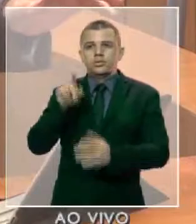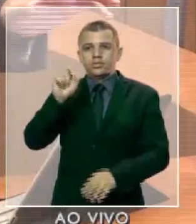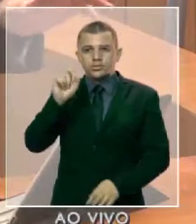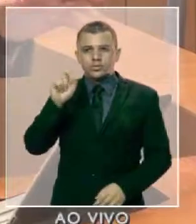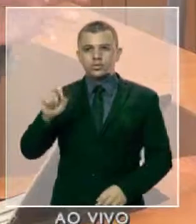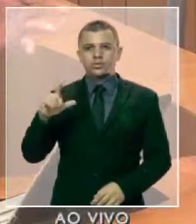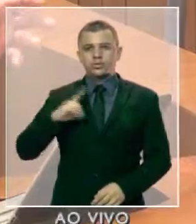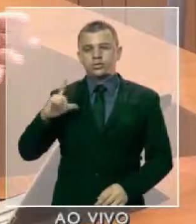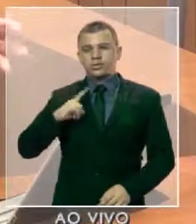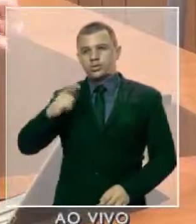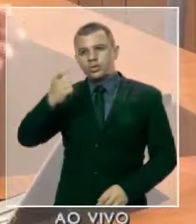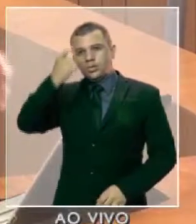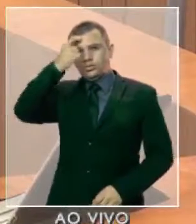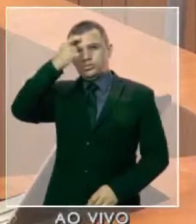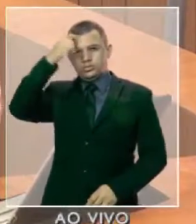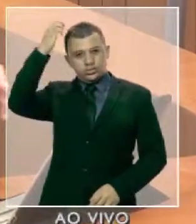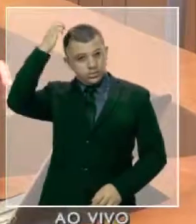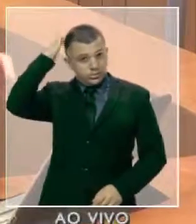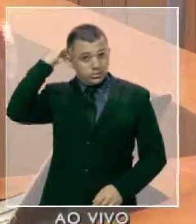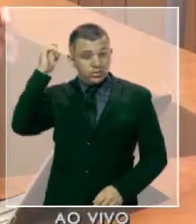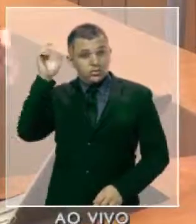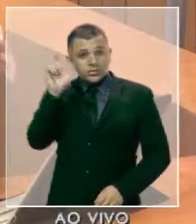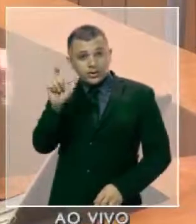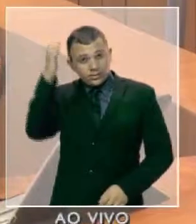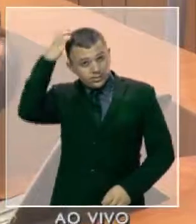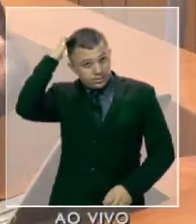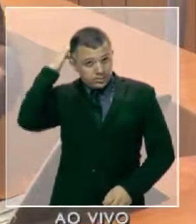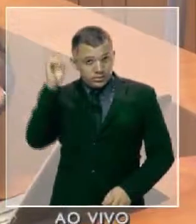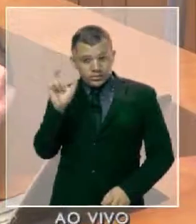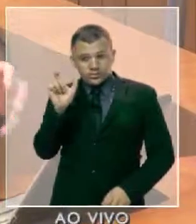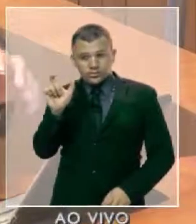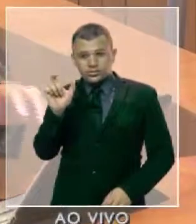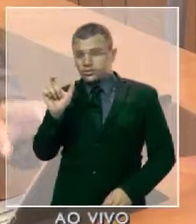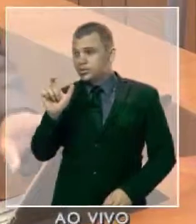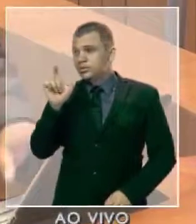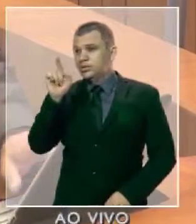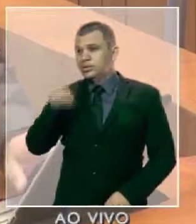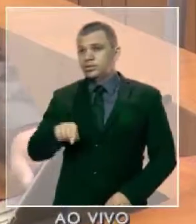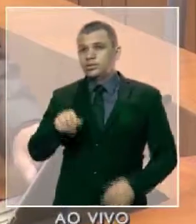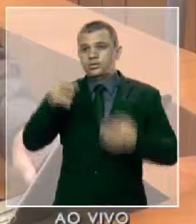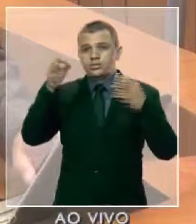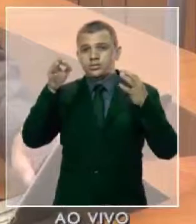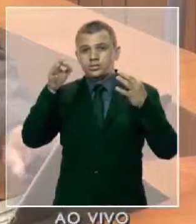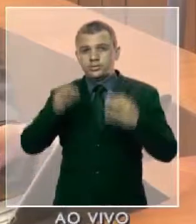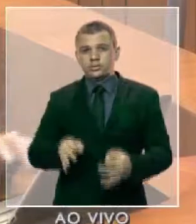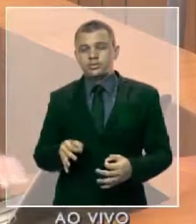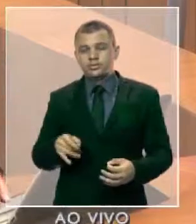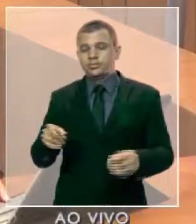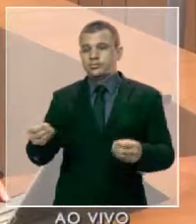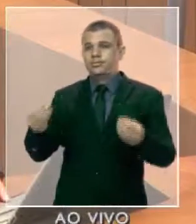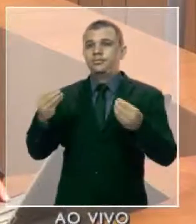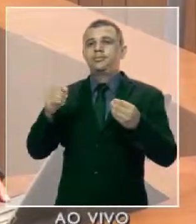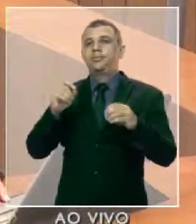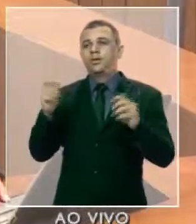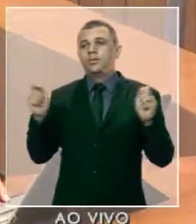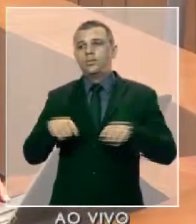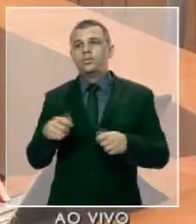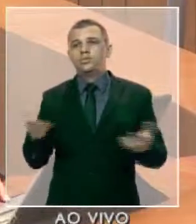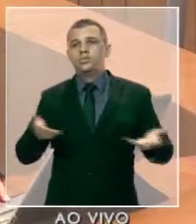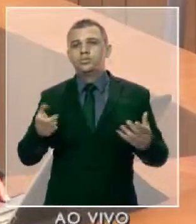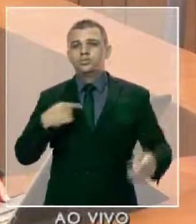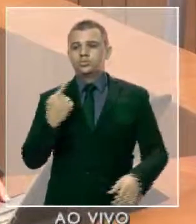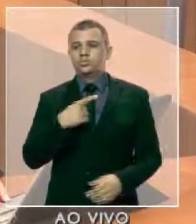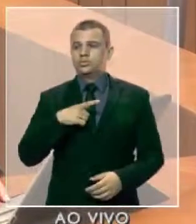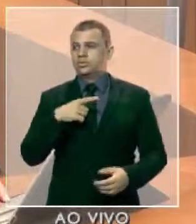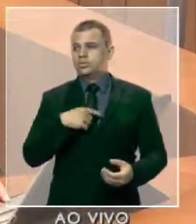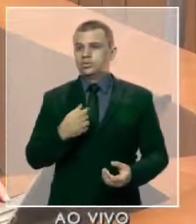consciencialização. Essa palavra tão plena nos permite realmente hoje a esta homenagem daquele que fica e escreve